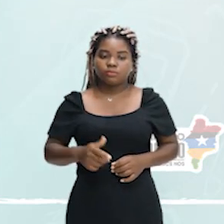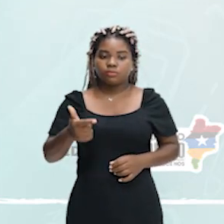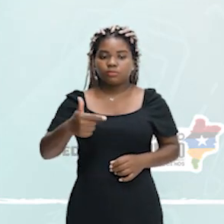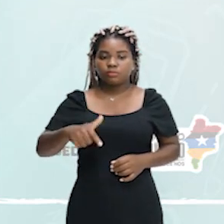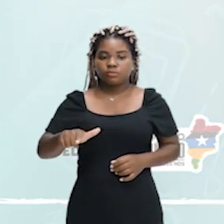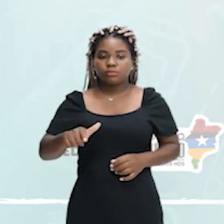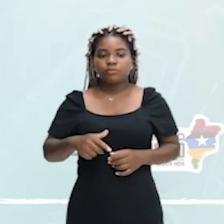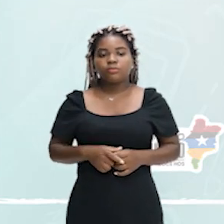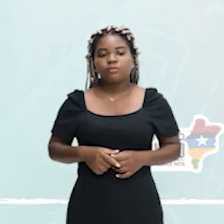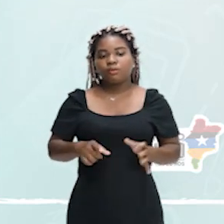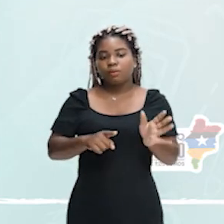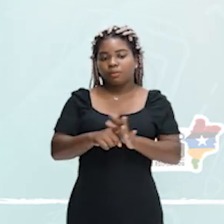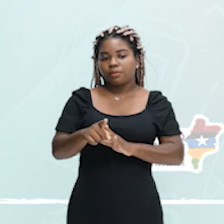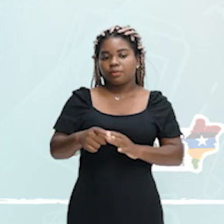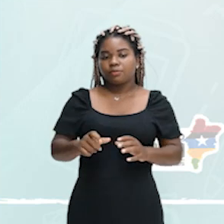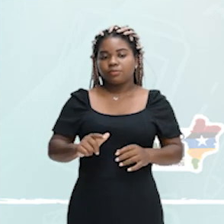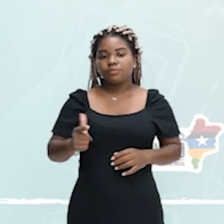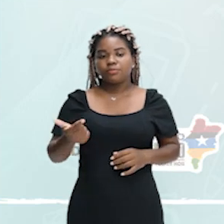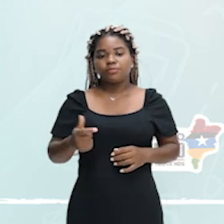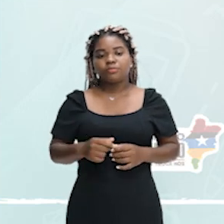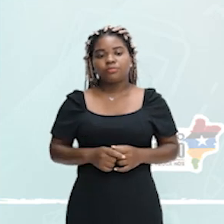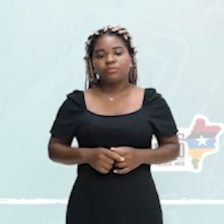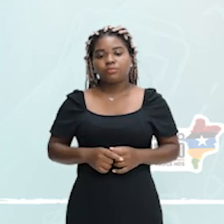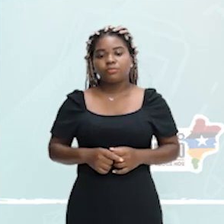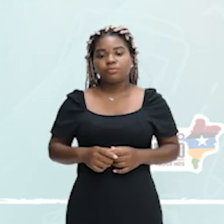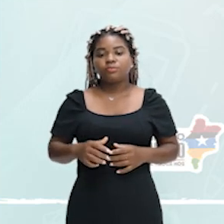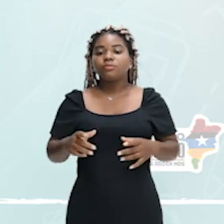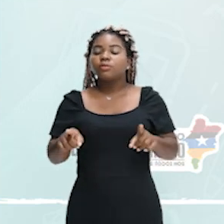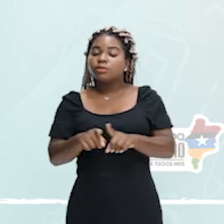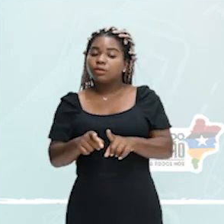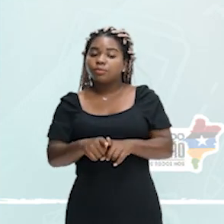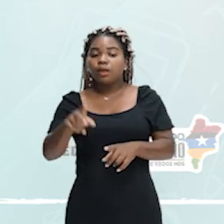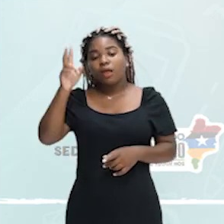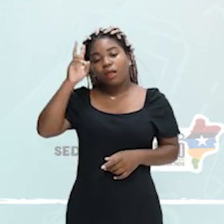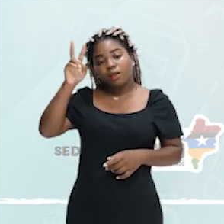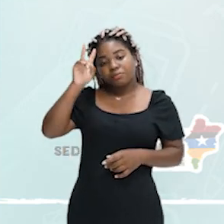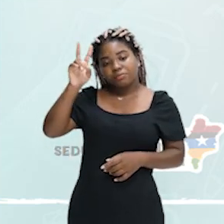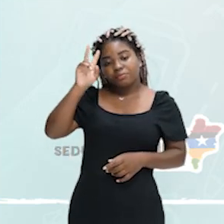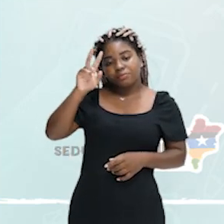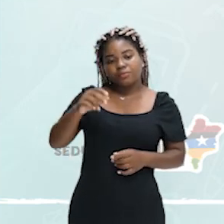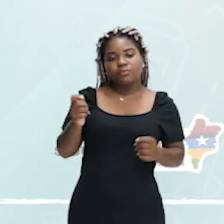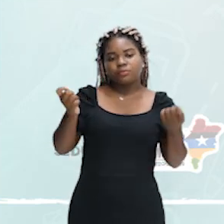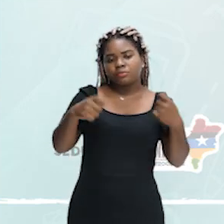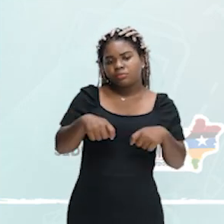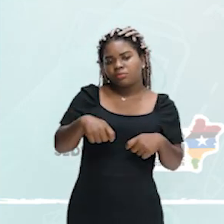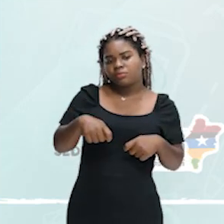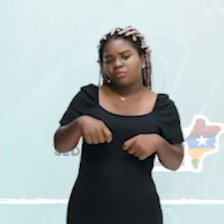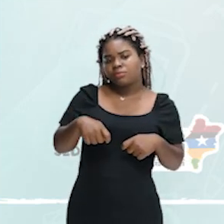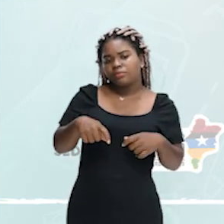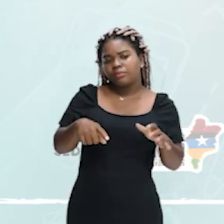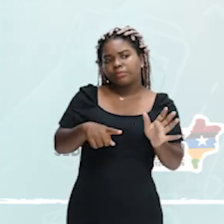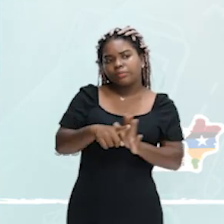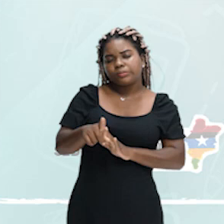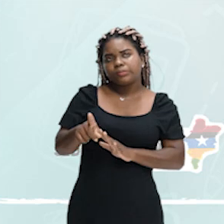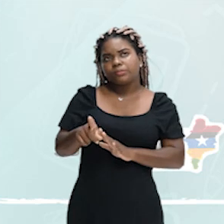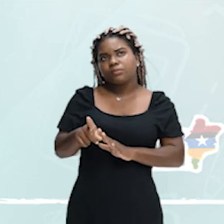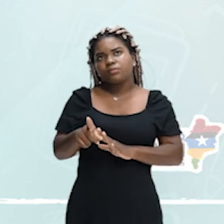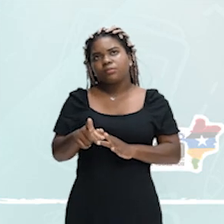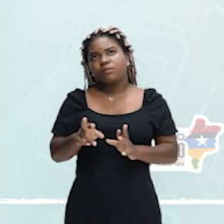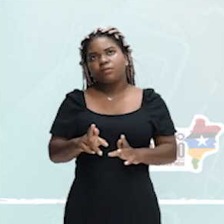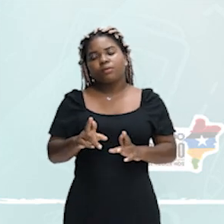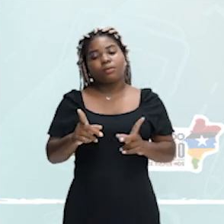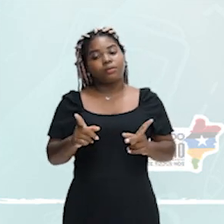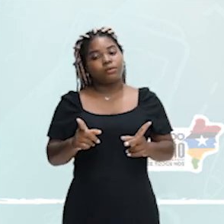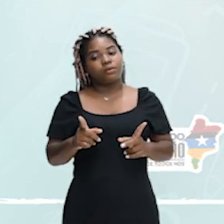continuar. Voltando nessa pergunta, pode ser que apareça uma pergunta um pouquinho diferente, não para